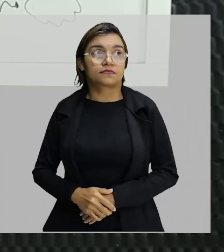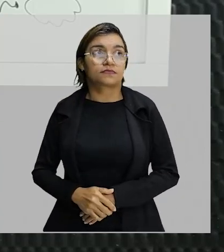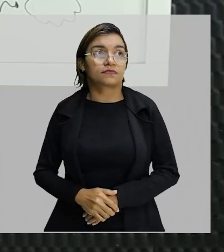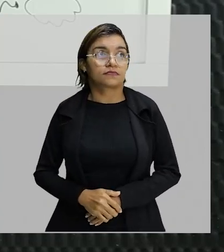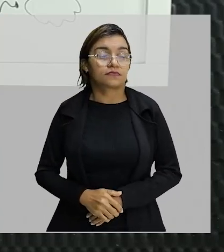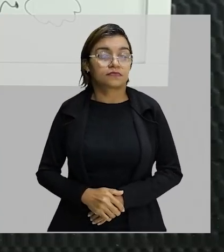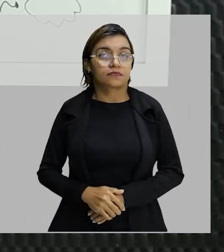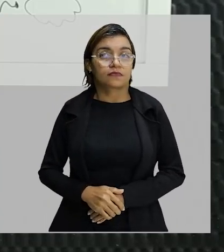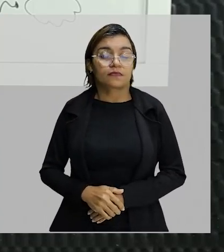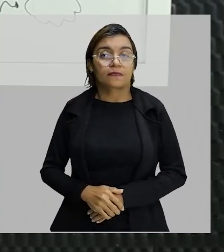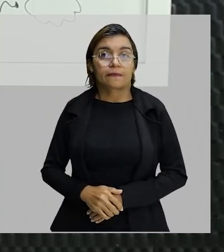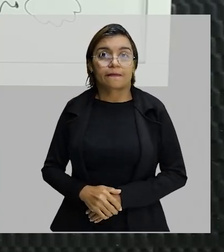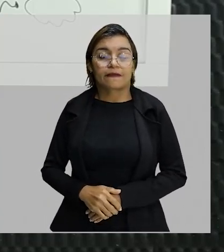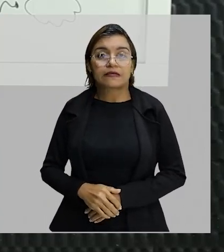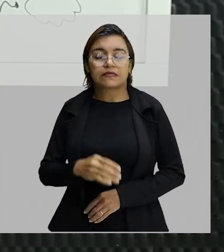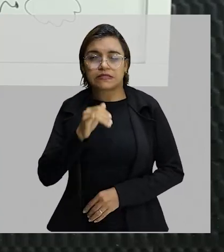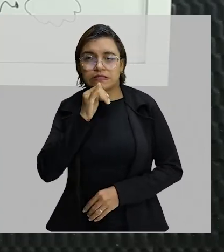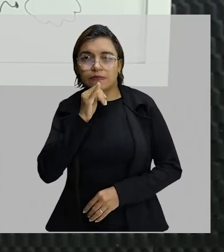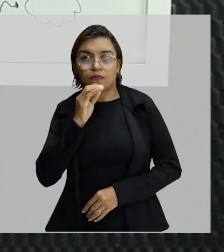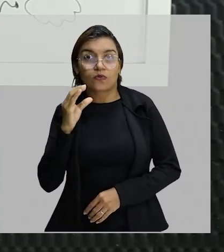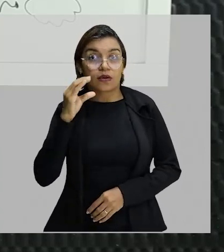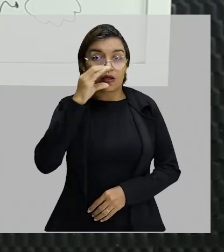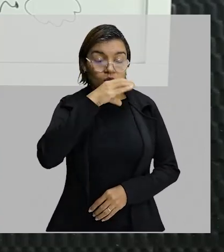são diferentes, né?